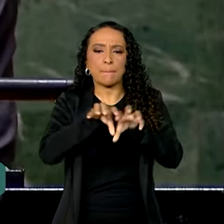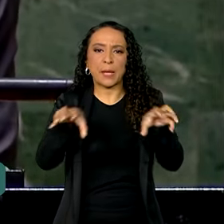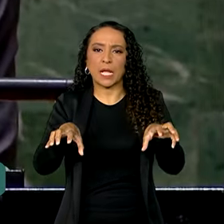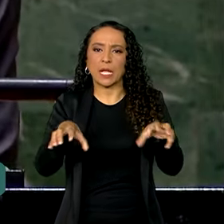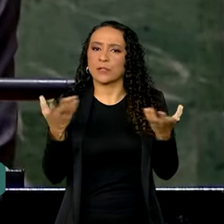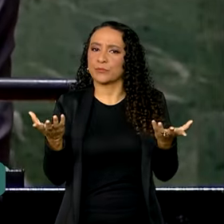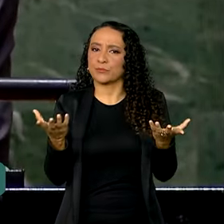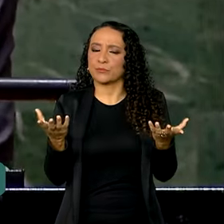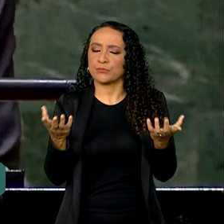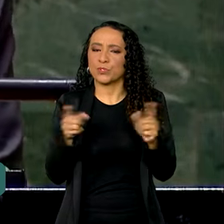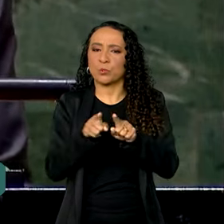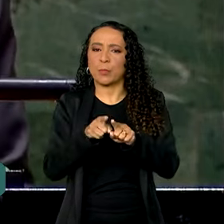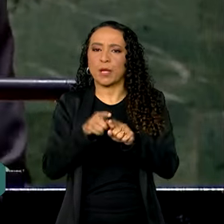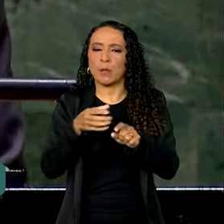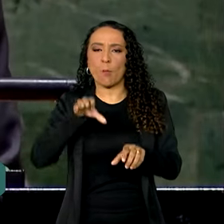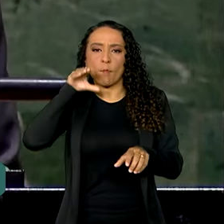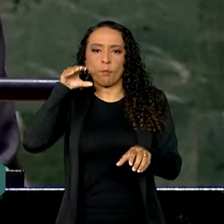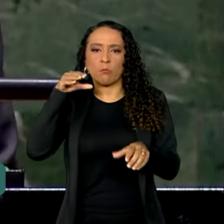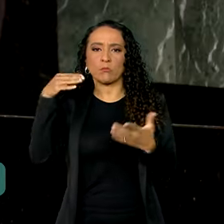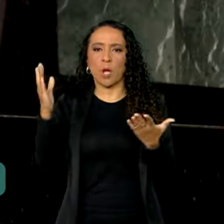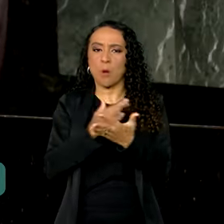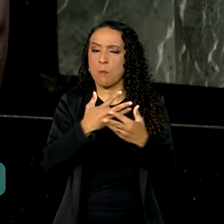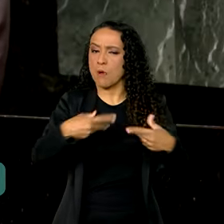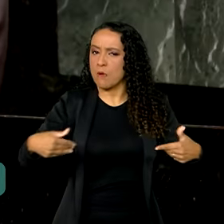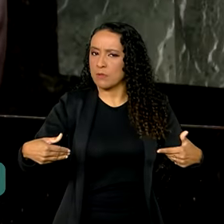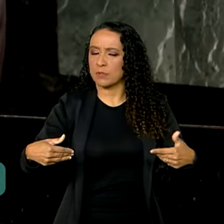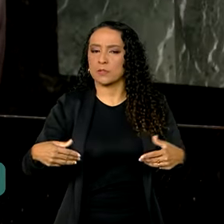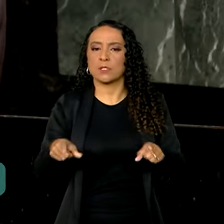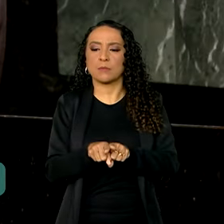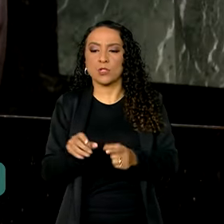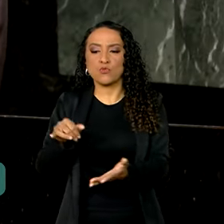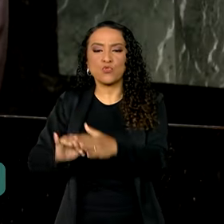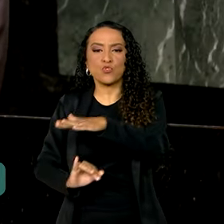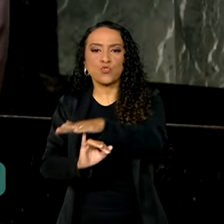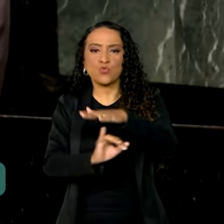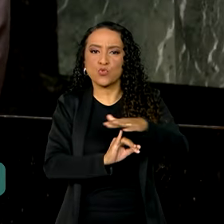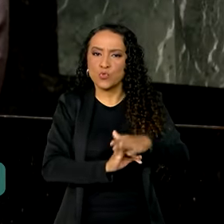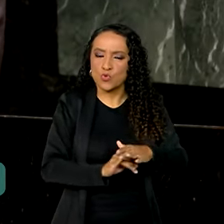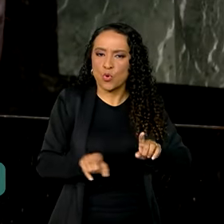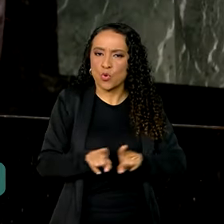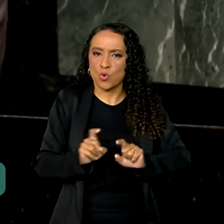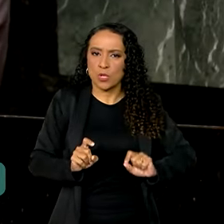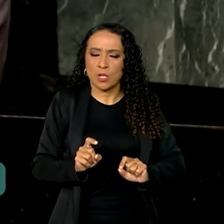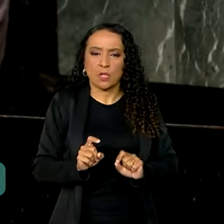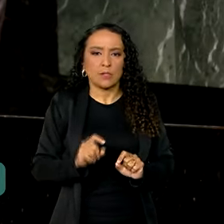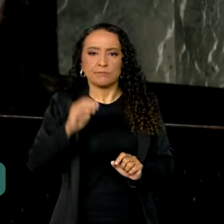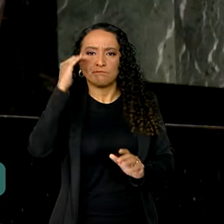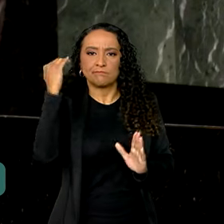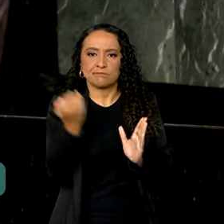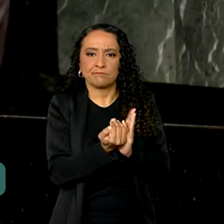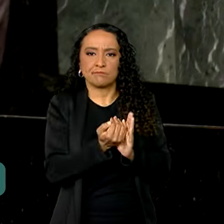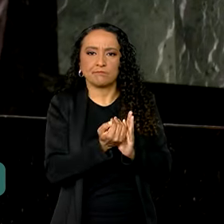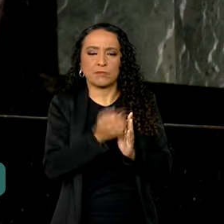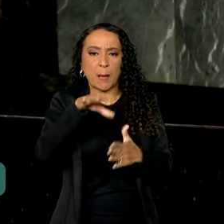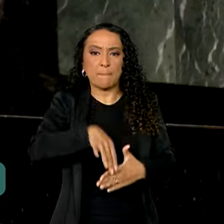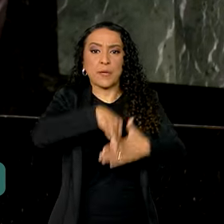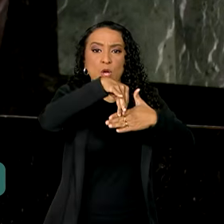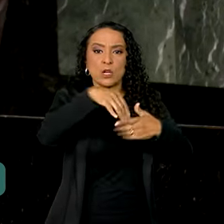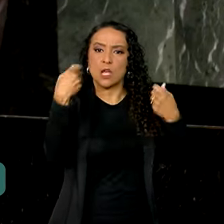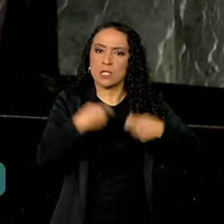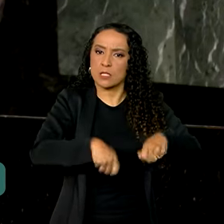ou seu MIT diante de atrocidades. As instituições de Bretton Woods desconsideram as prioridades